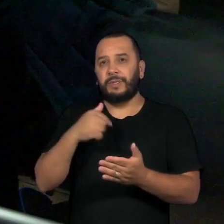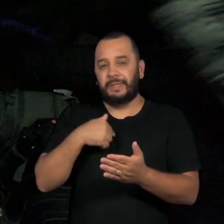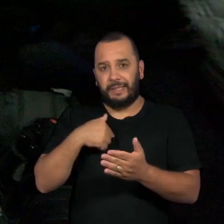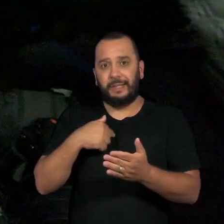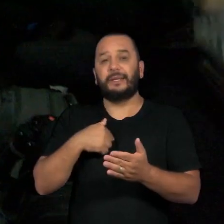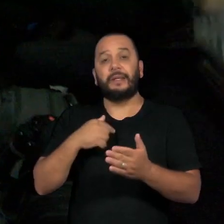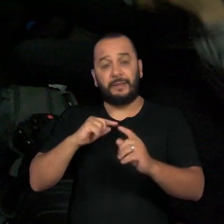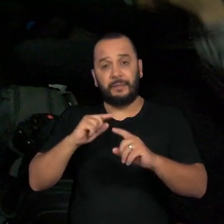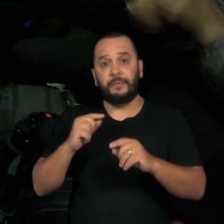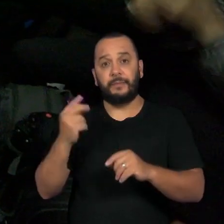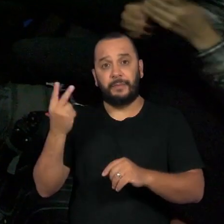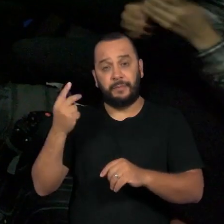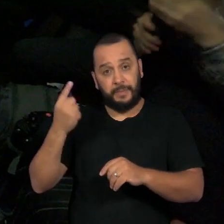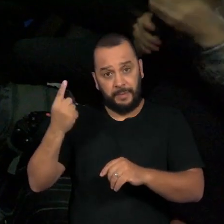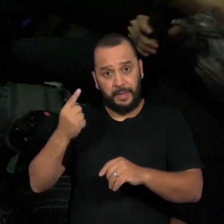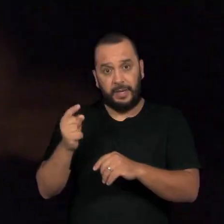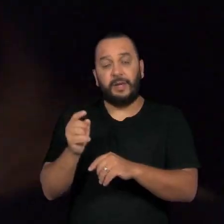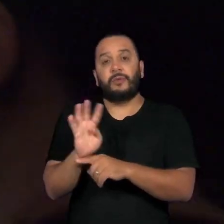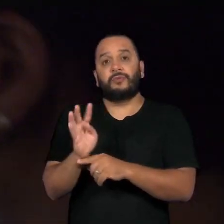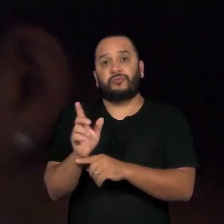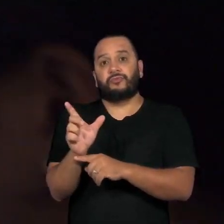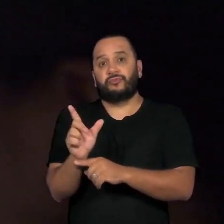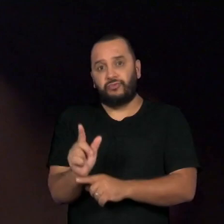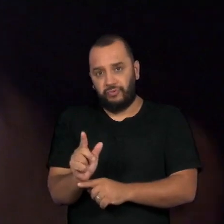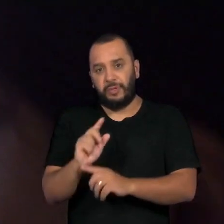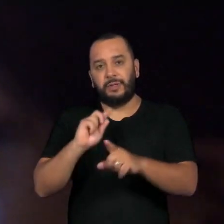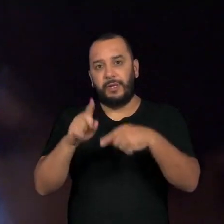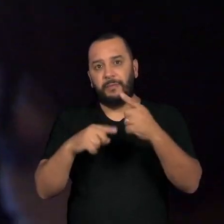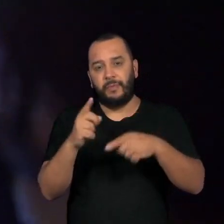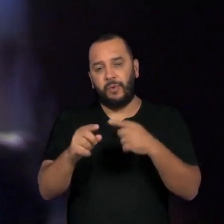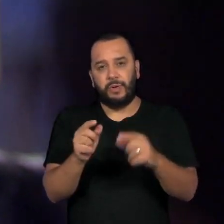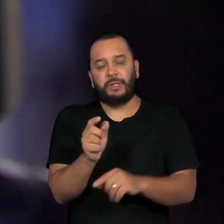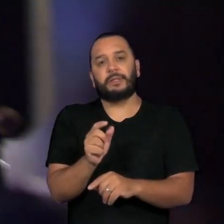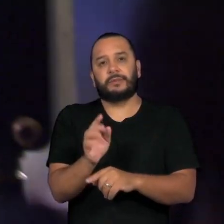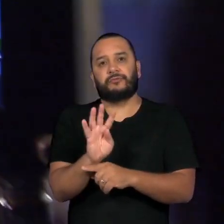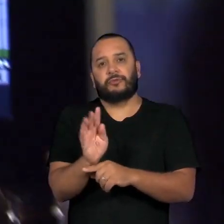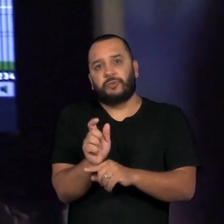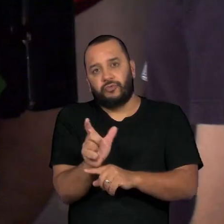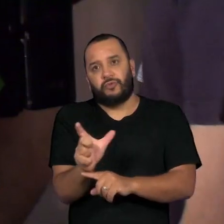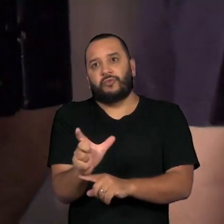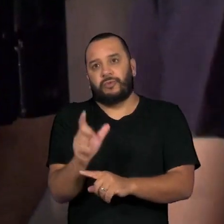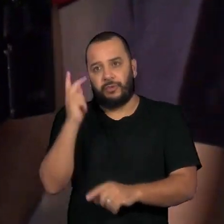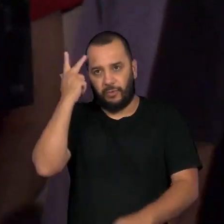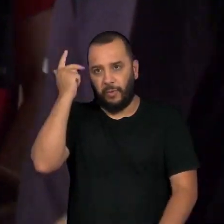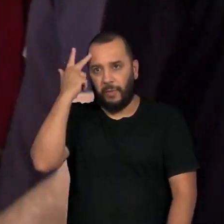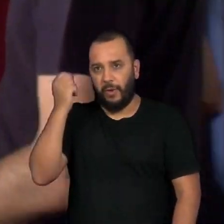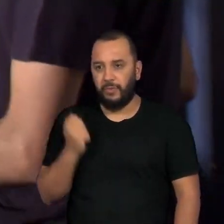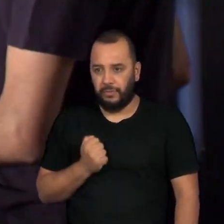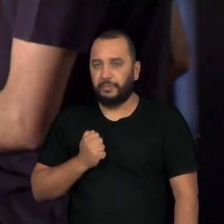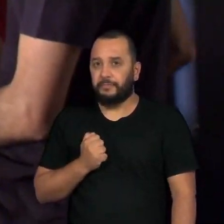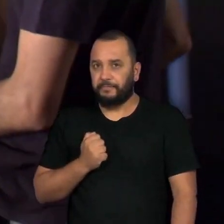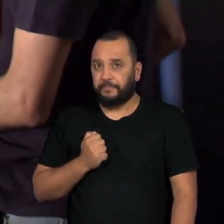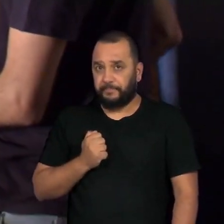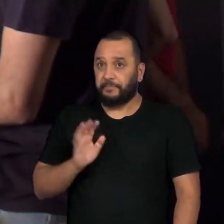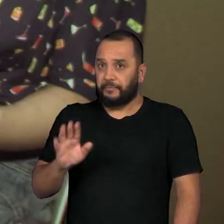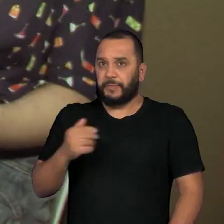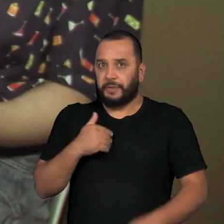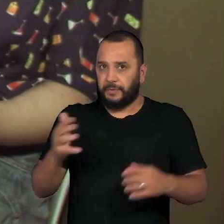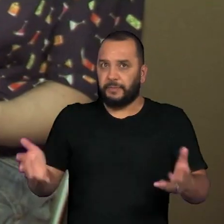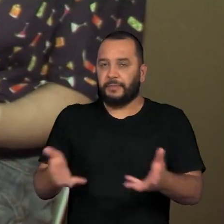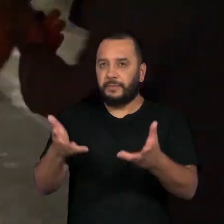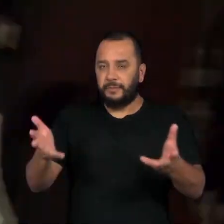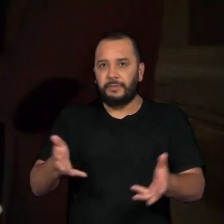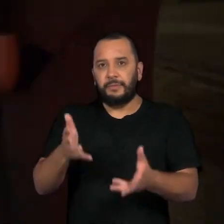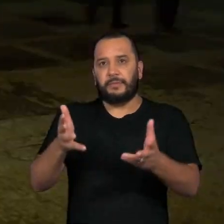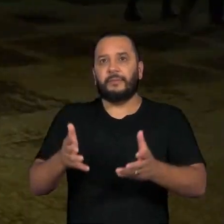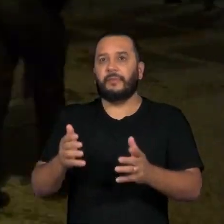longas-metragens por cineastas em início de carreira. Para fomentar a produção cinematográfica